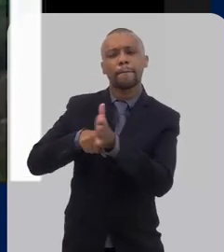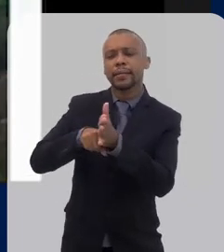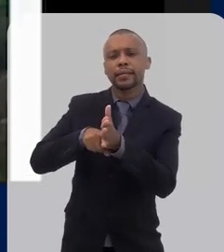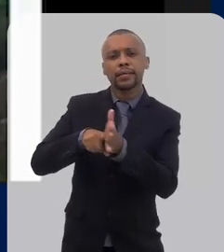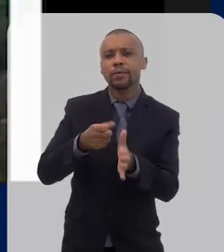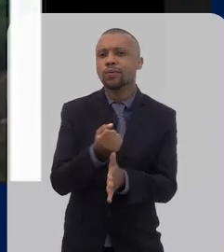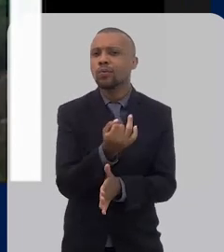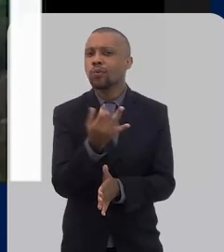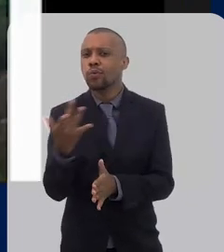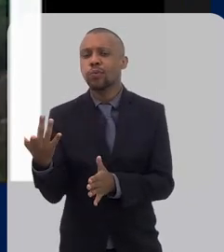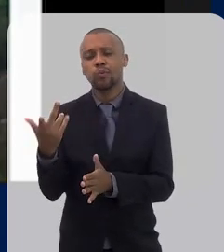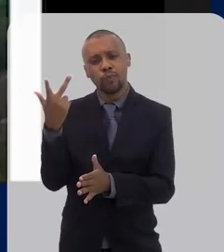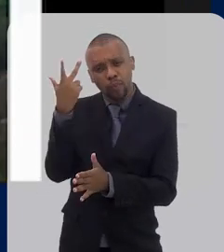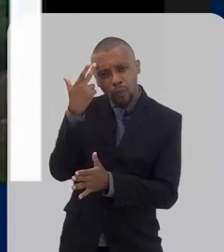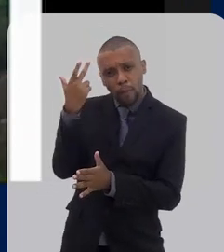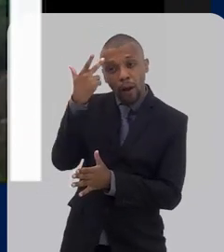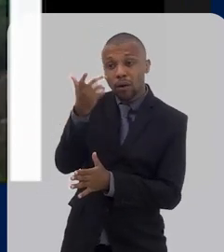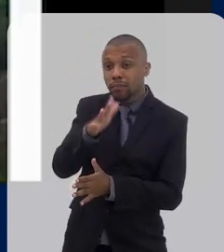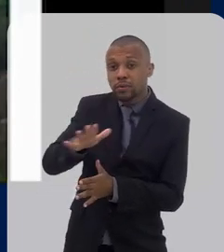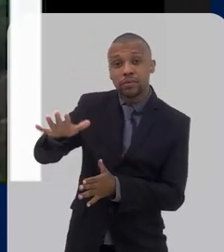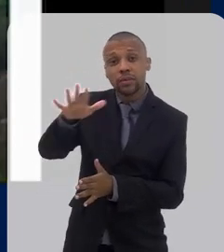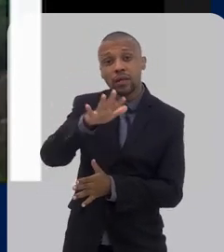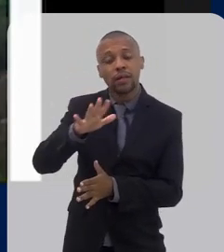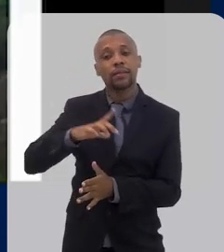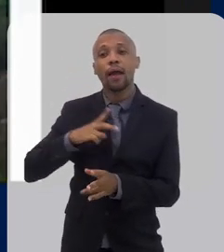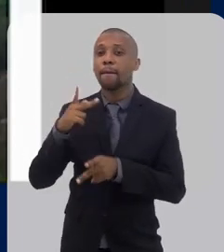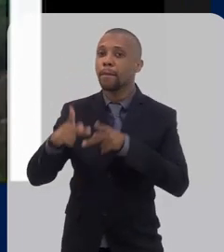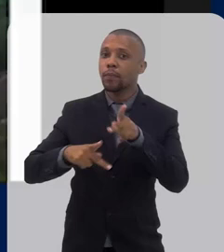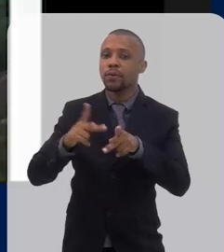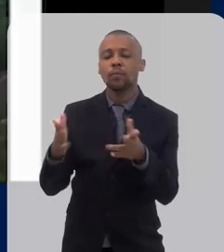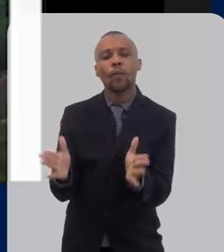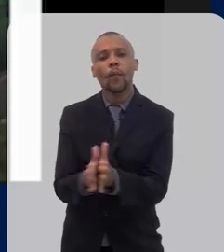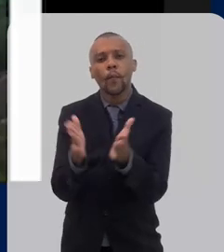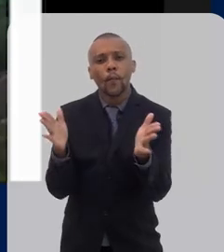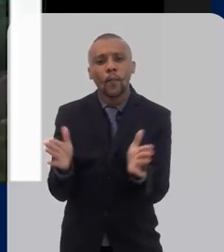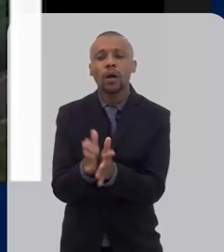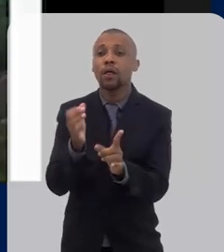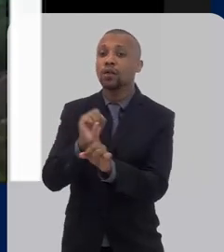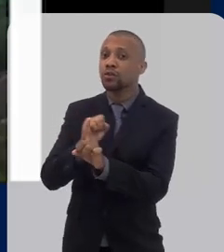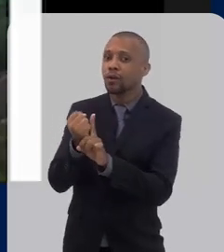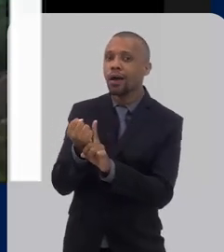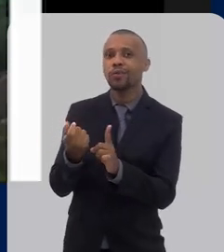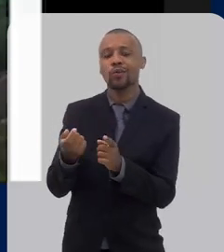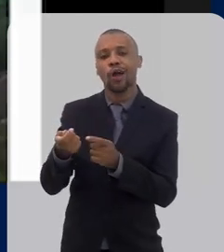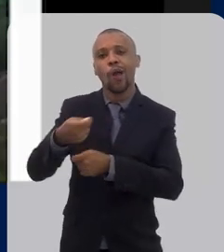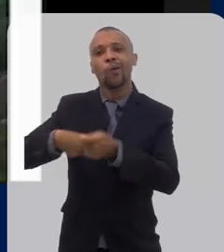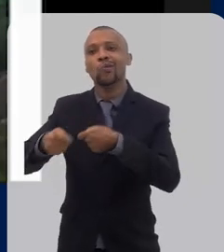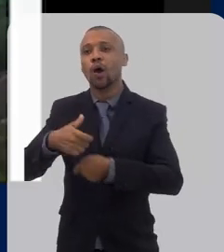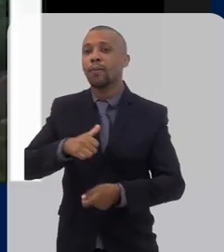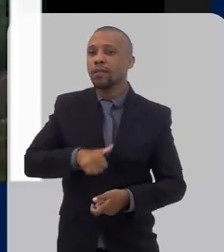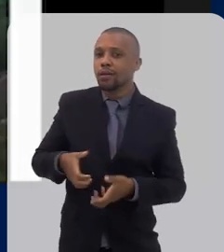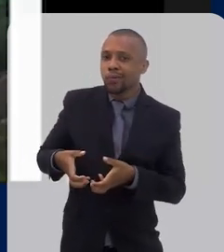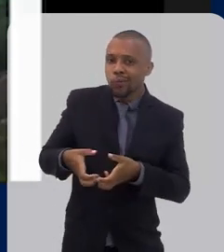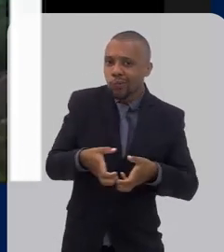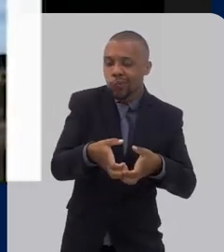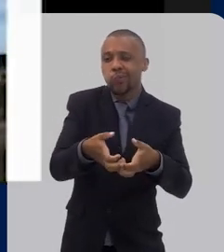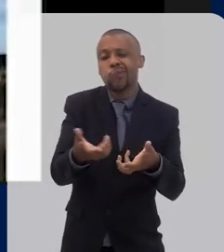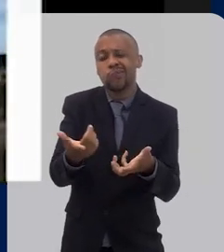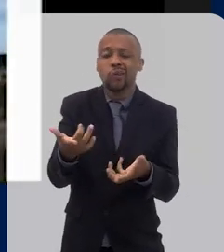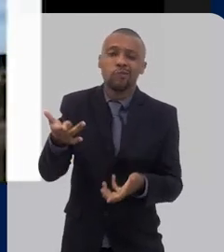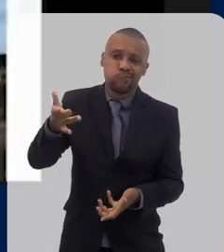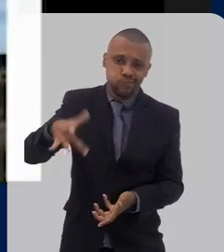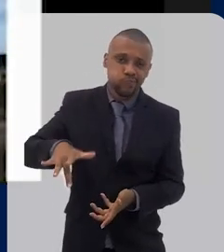aglomerados subnormais, onde residem, em geral, populações em condições socioeconômicas e de saneamento e